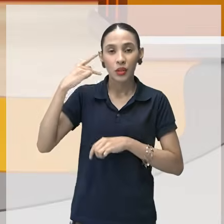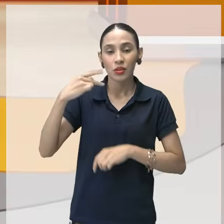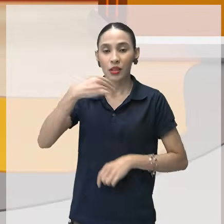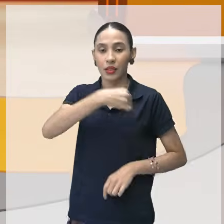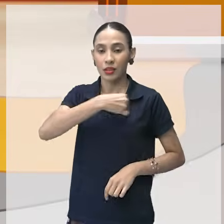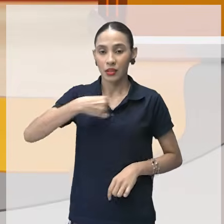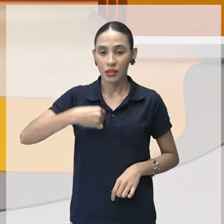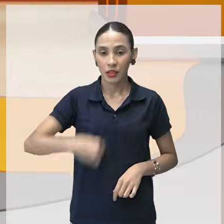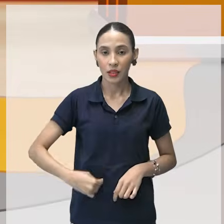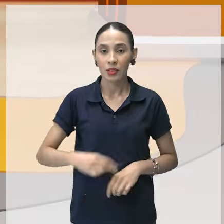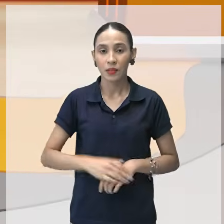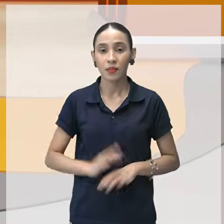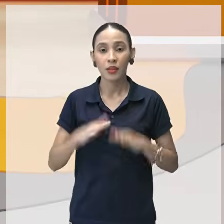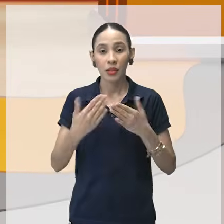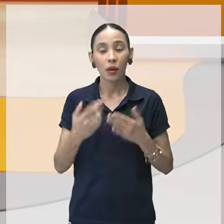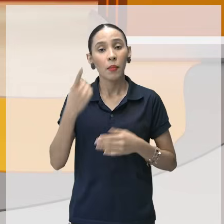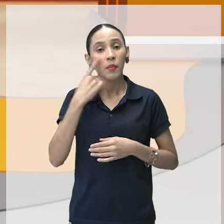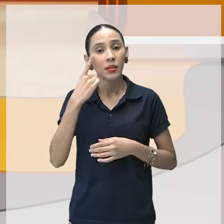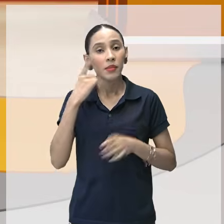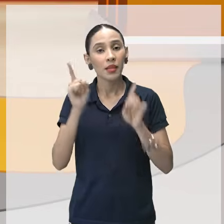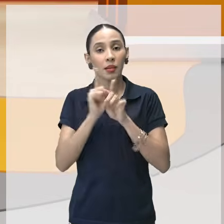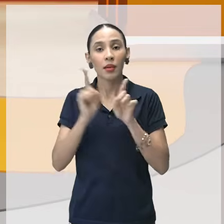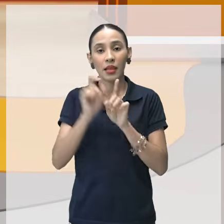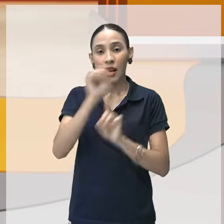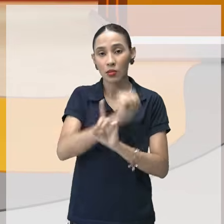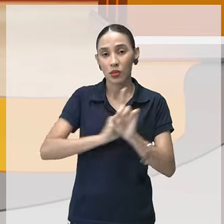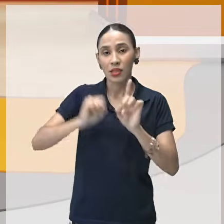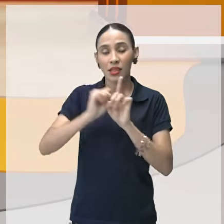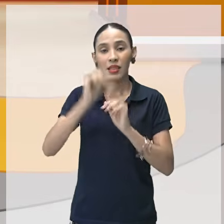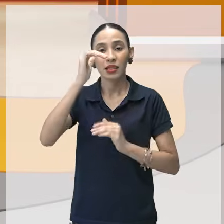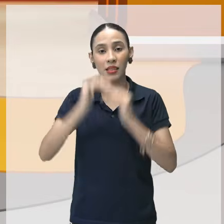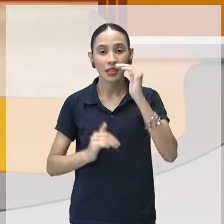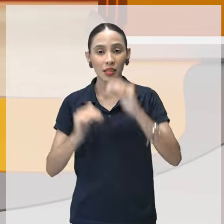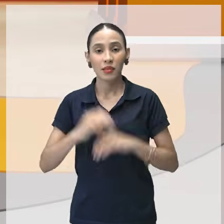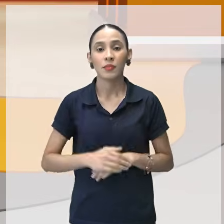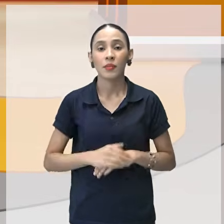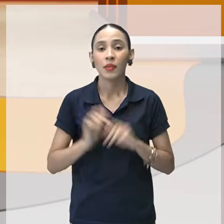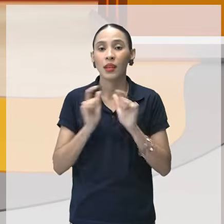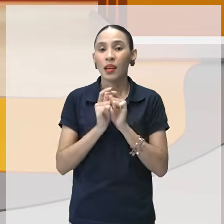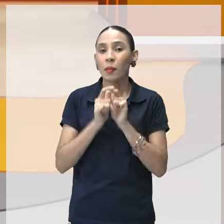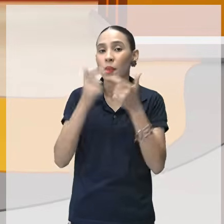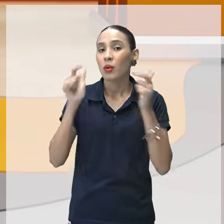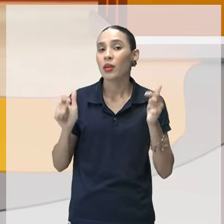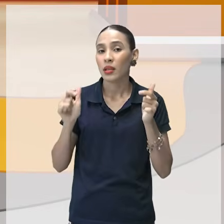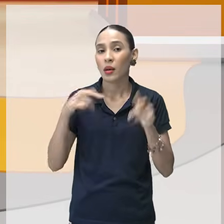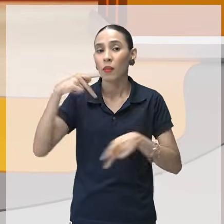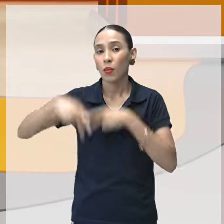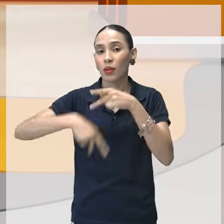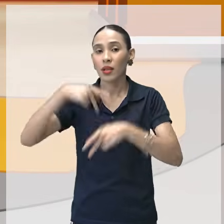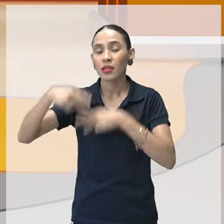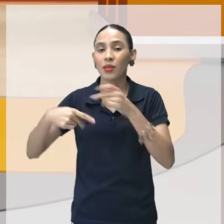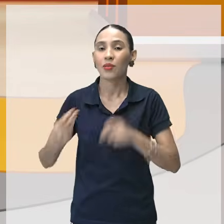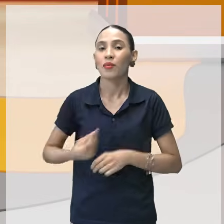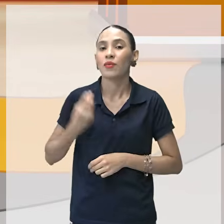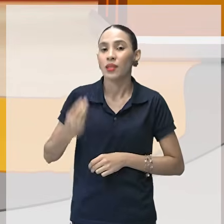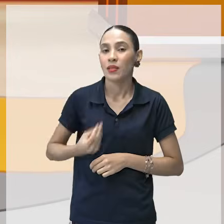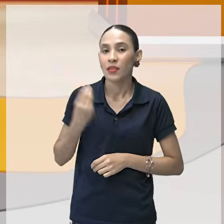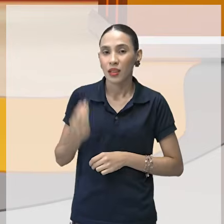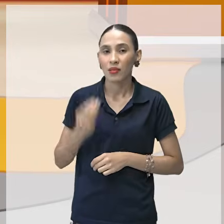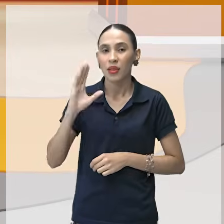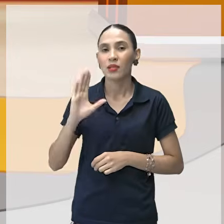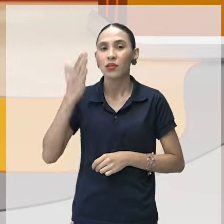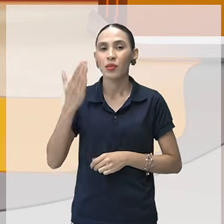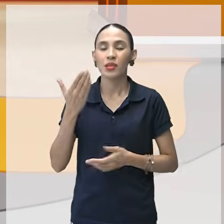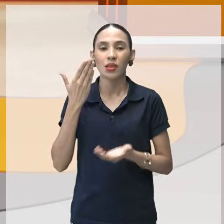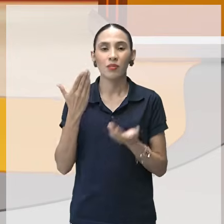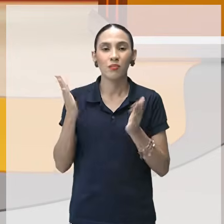chinesa. Vamos observar também a sociedade desigual, a maioria da população vivendo, certo, em situação